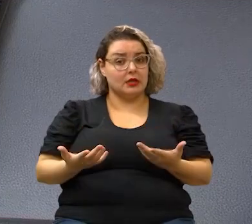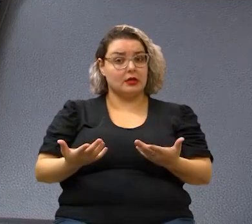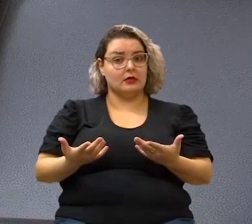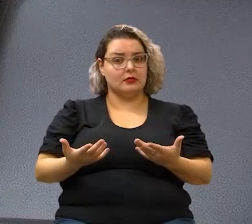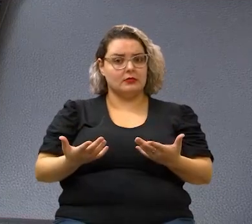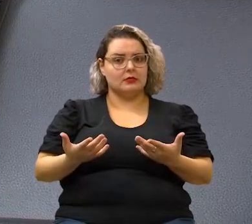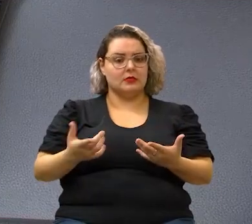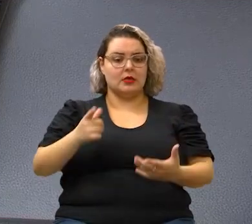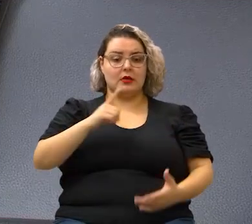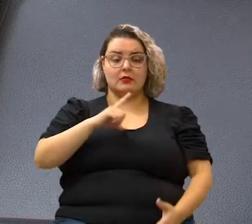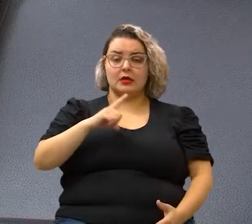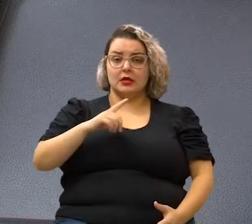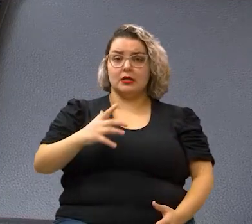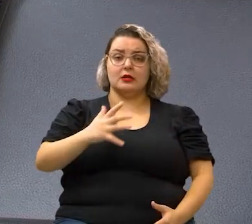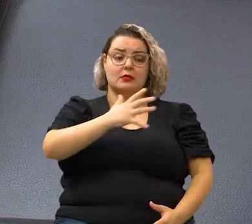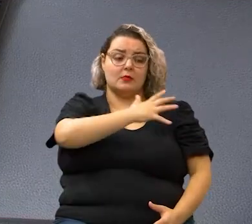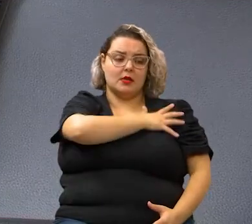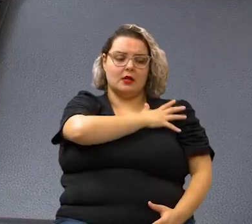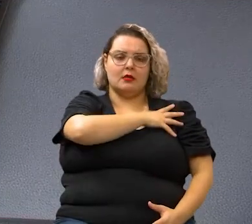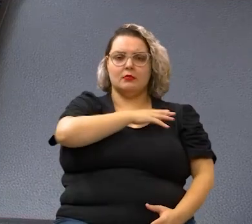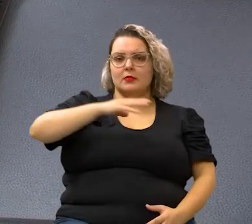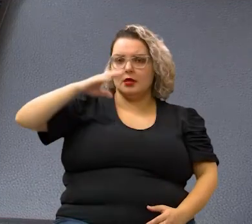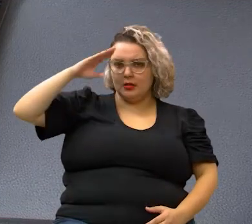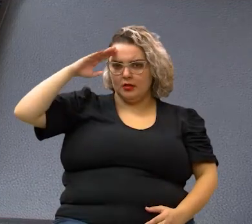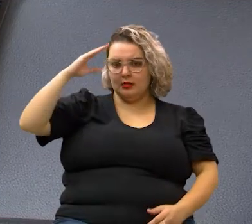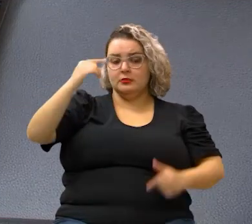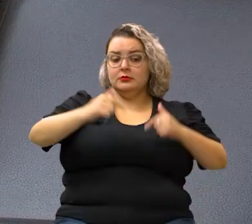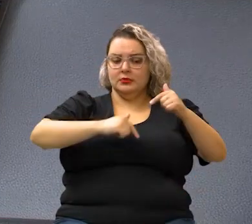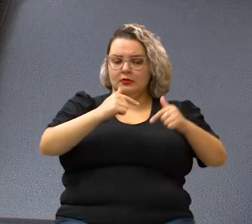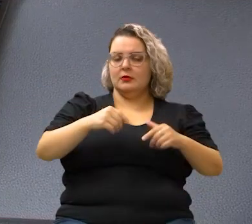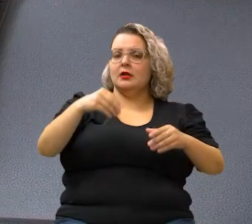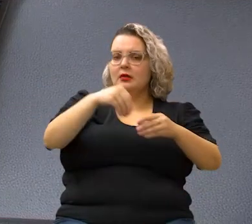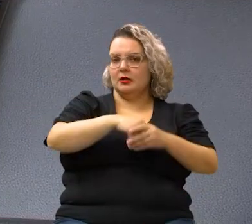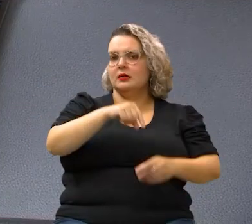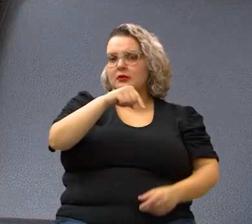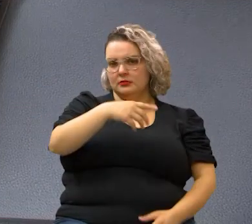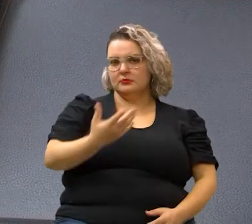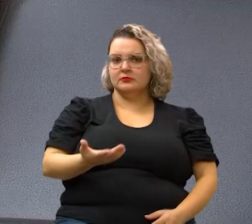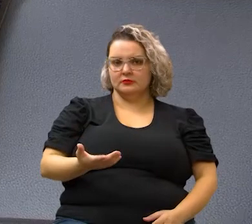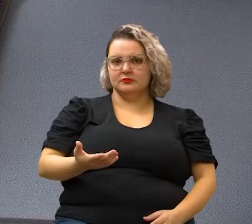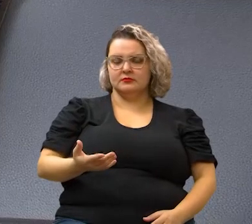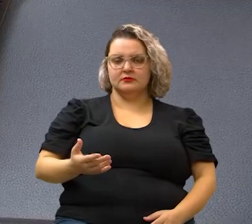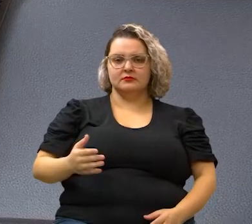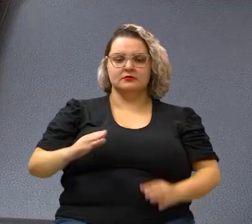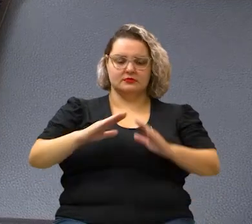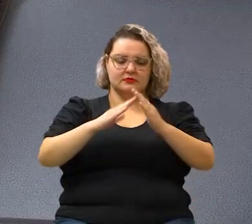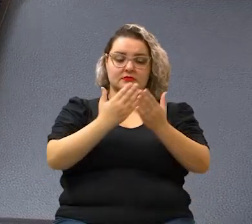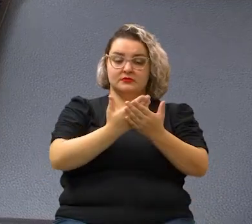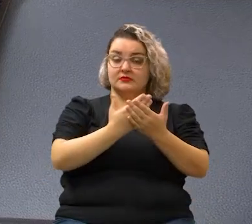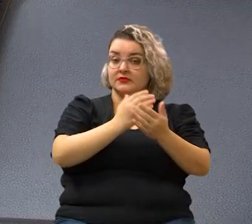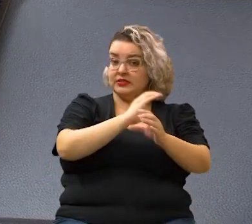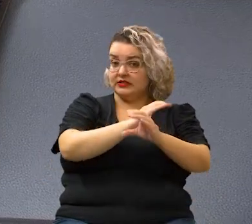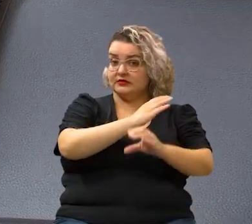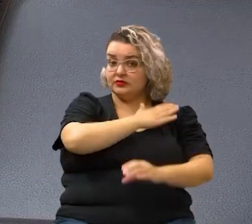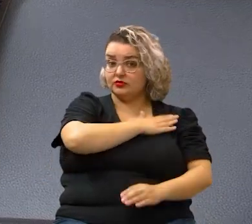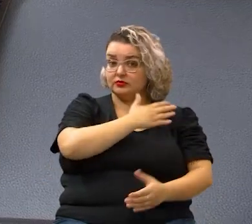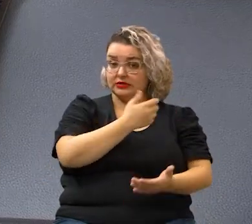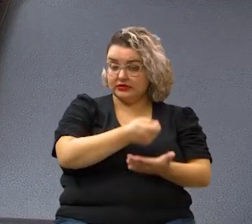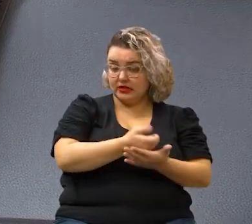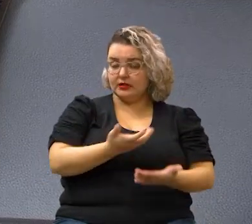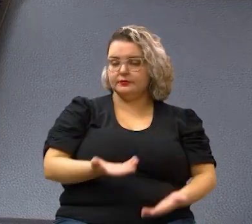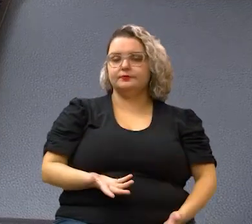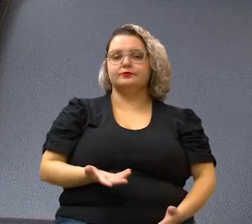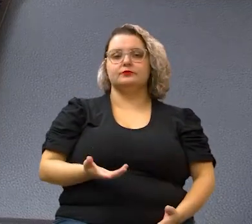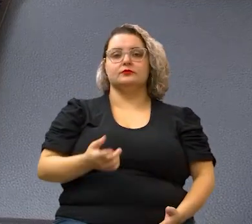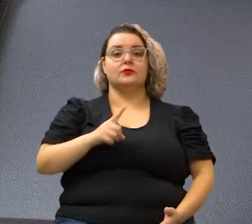estar amparada pelos militares da reserva que estarão lá trabalhando. Então a escola cívico-militar, ela não vem trazer só a